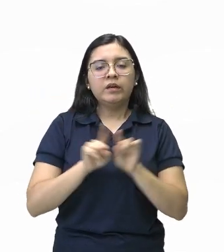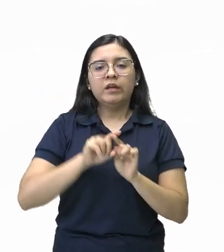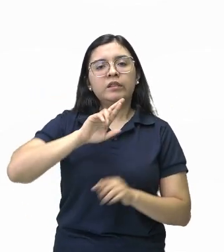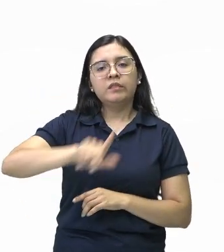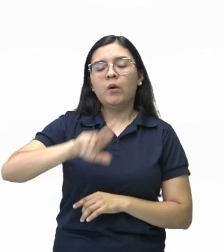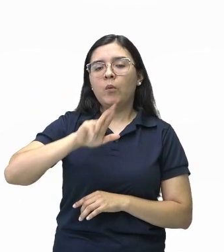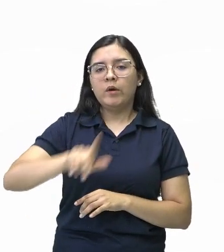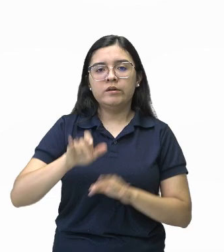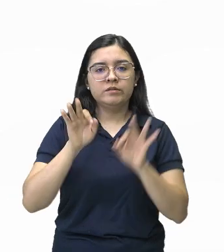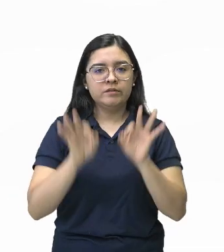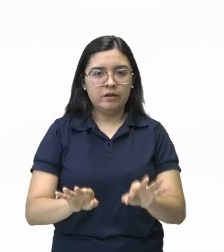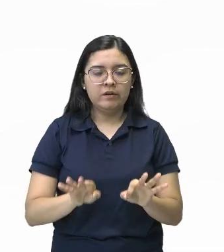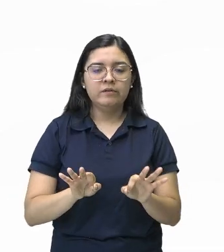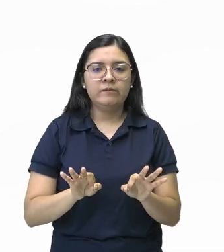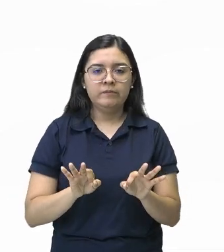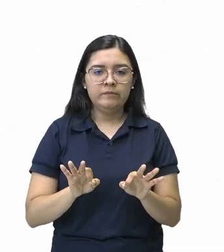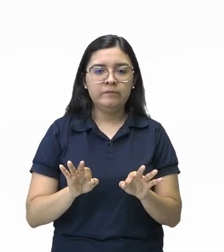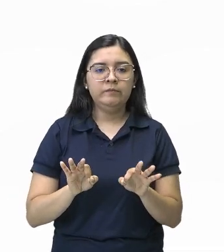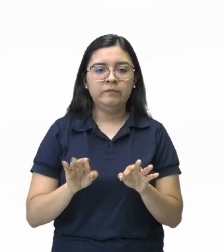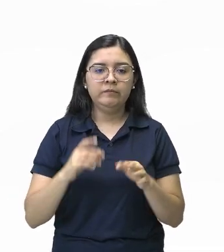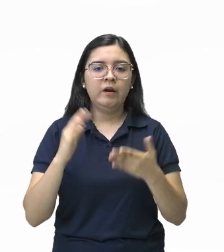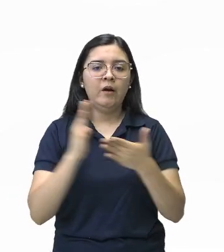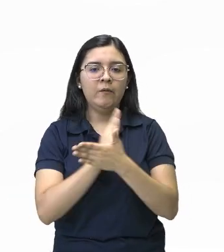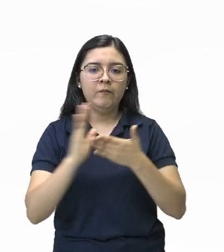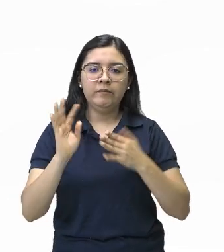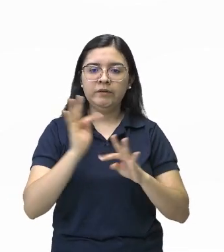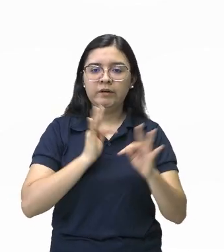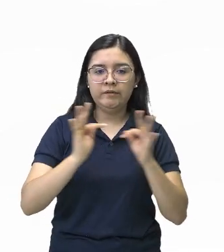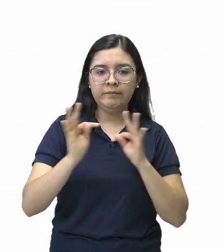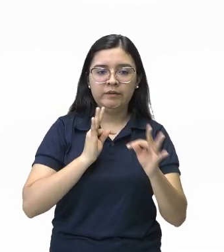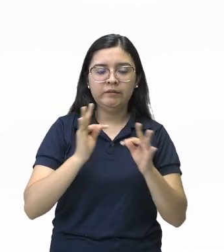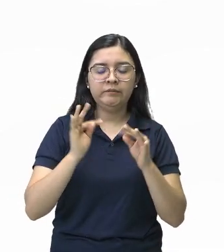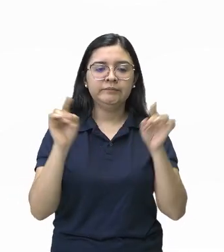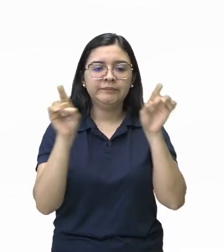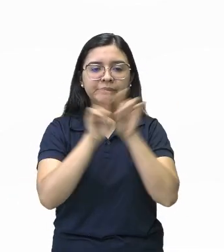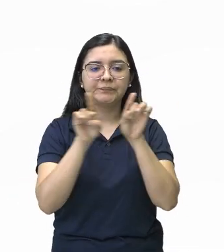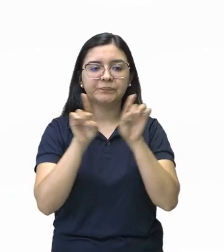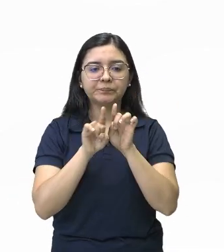né, incorretas, sobre determinados tratamentos. E,